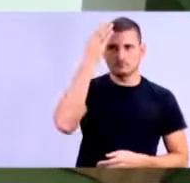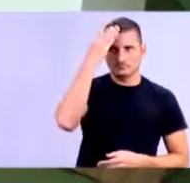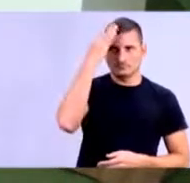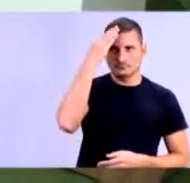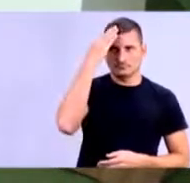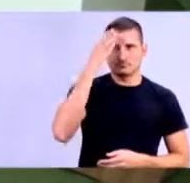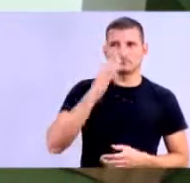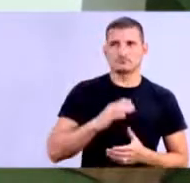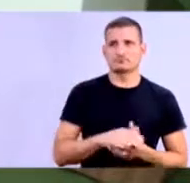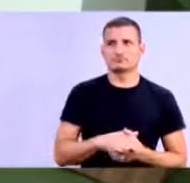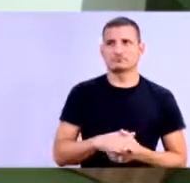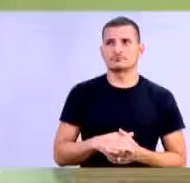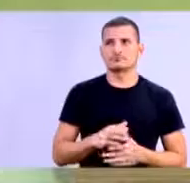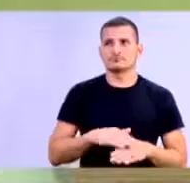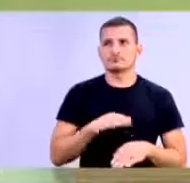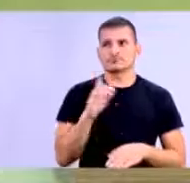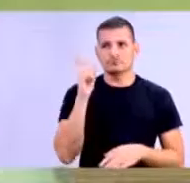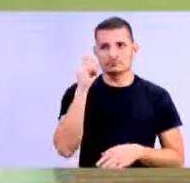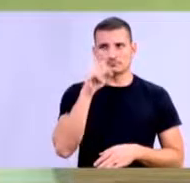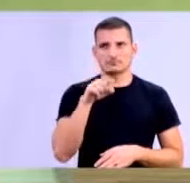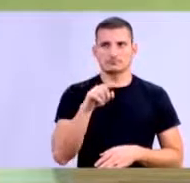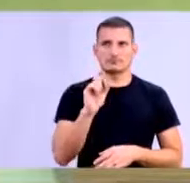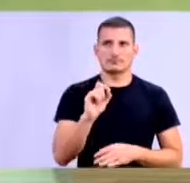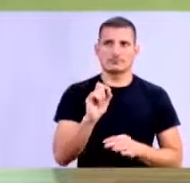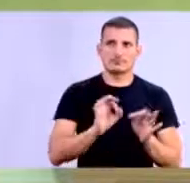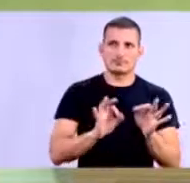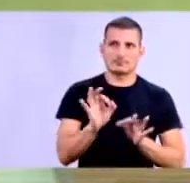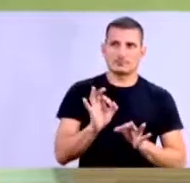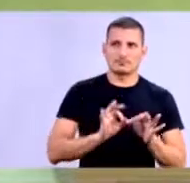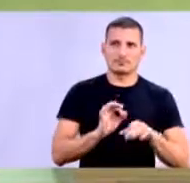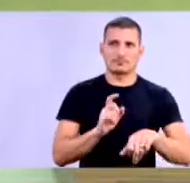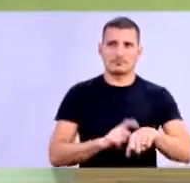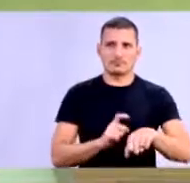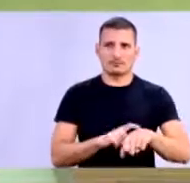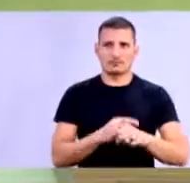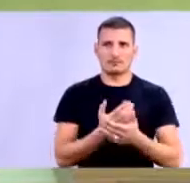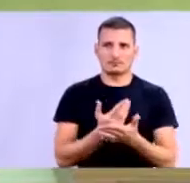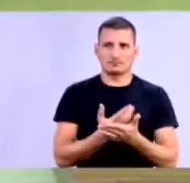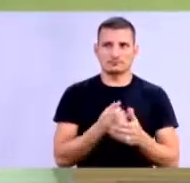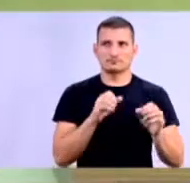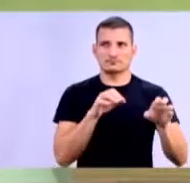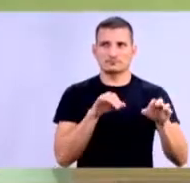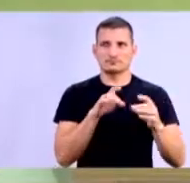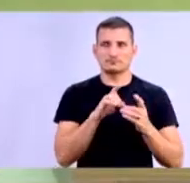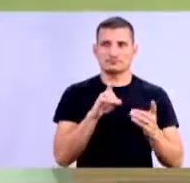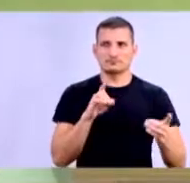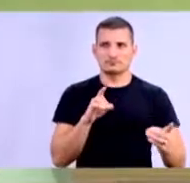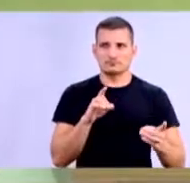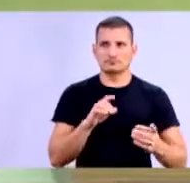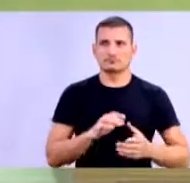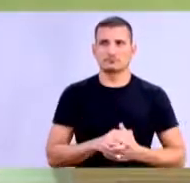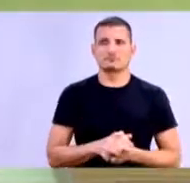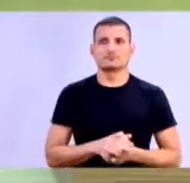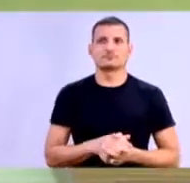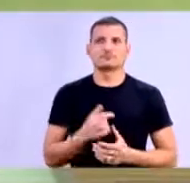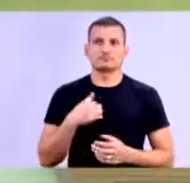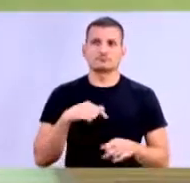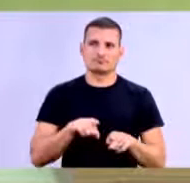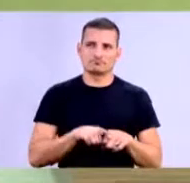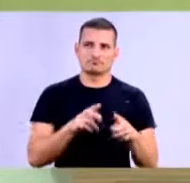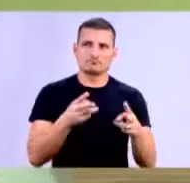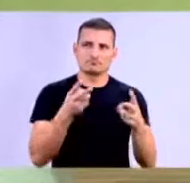Paraná. Né? A maior dificuldade é gerenciar o próprio tempo de estudo na educação à distância. Isso. Eu também observo que essa é uma